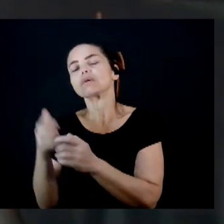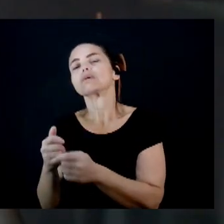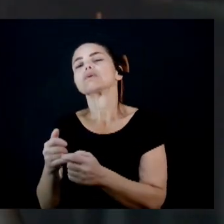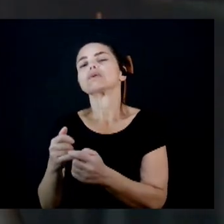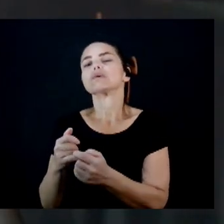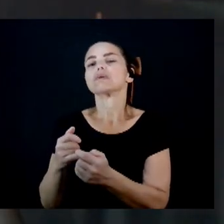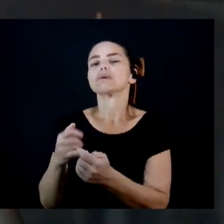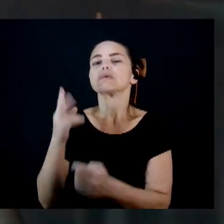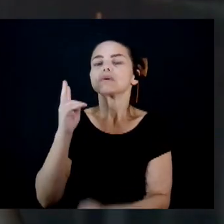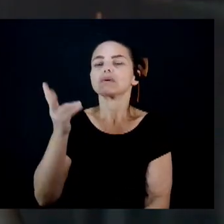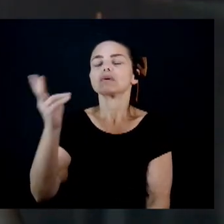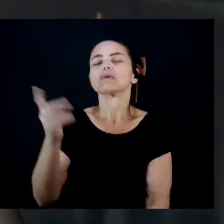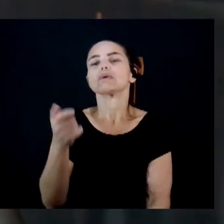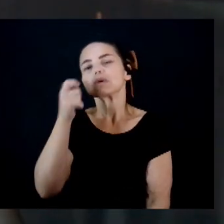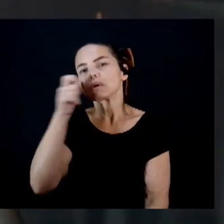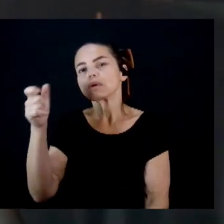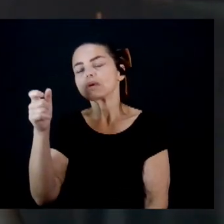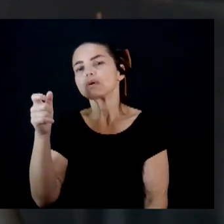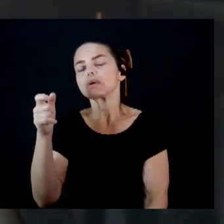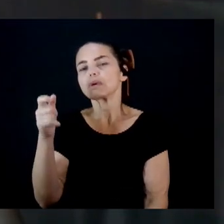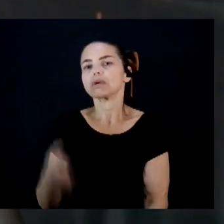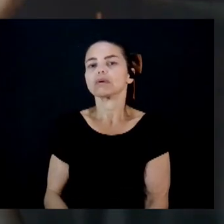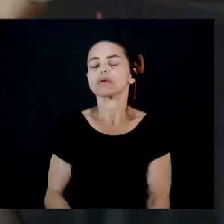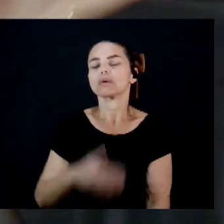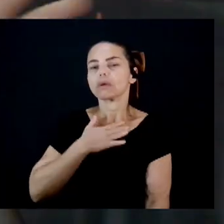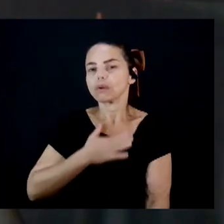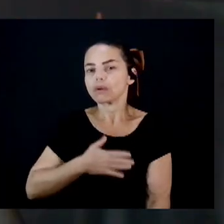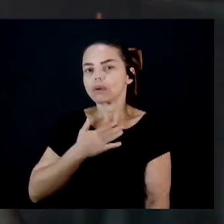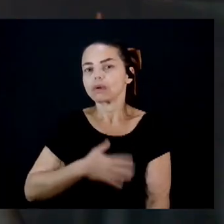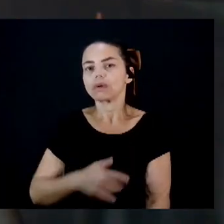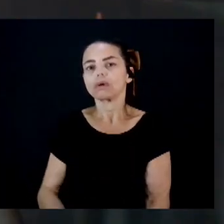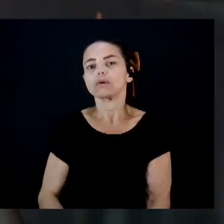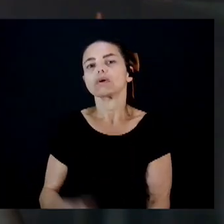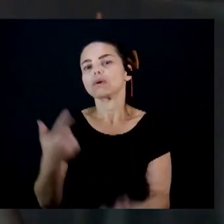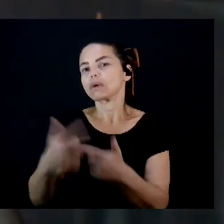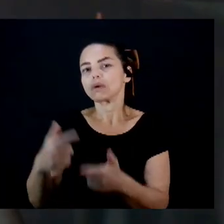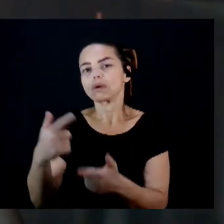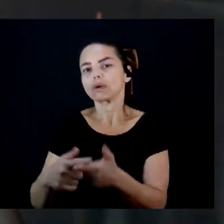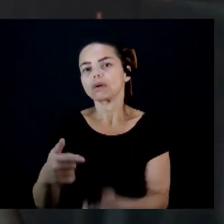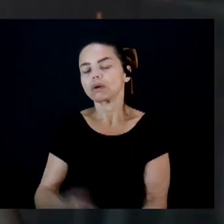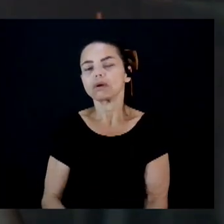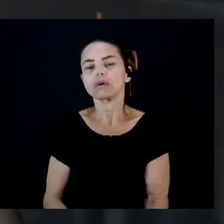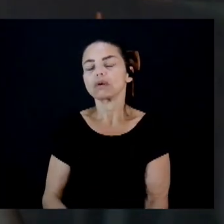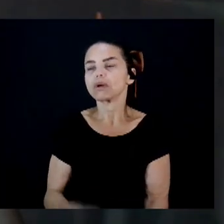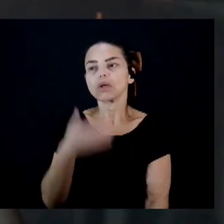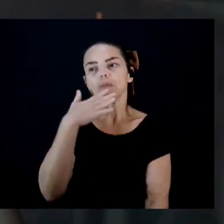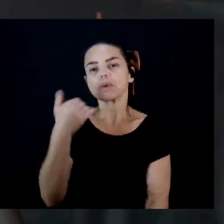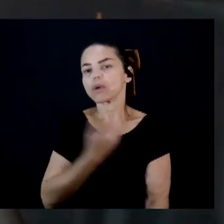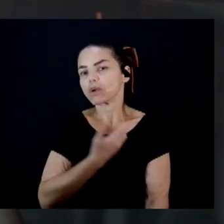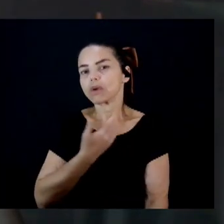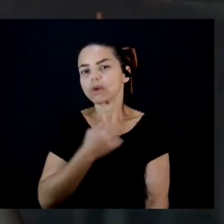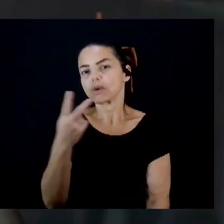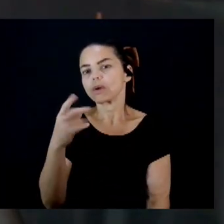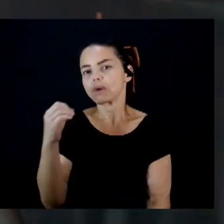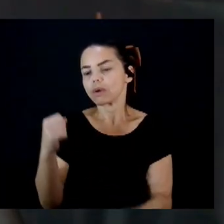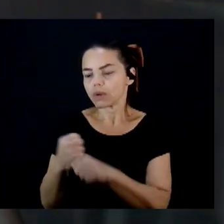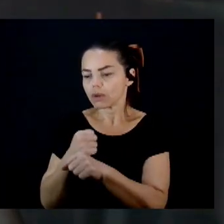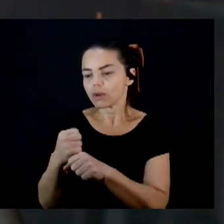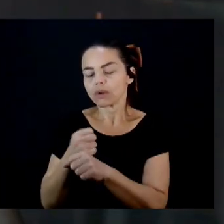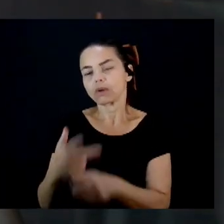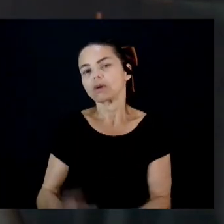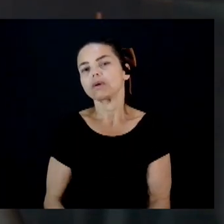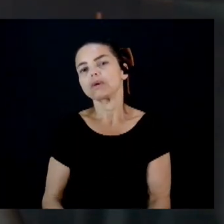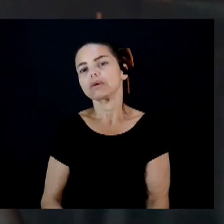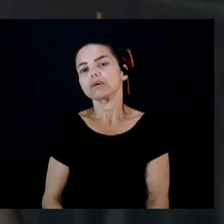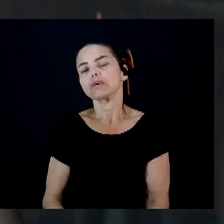com interesse e disciplina, né? Não é porque você é minha melhor amiga há 20 anos que eu vou dar um